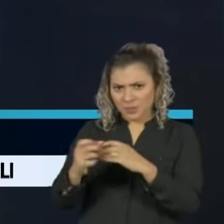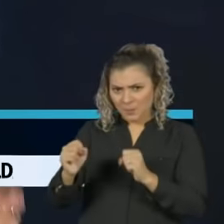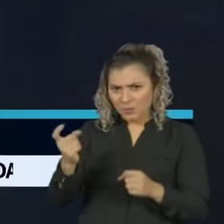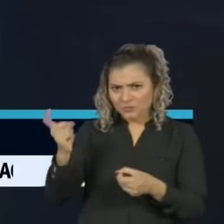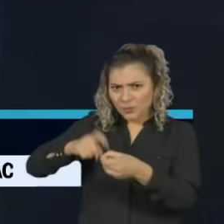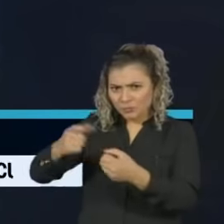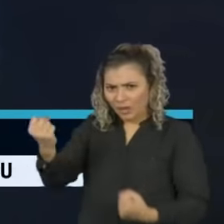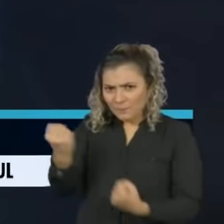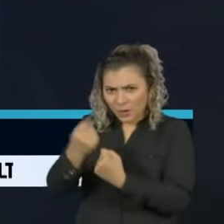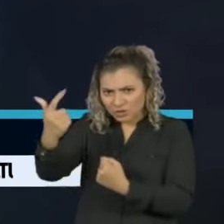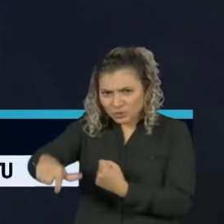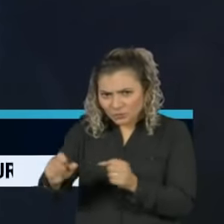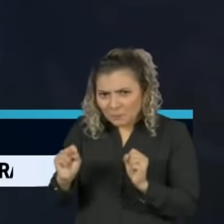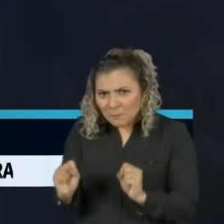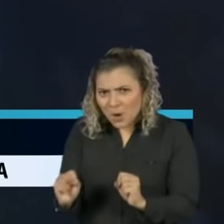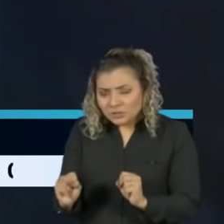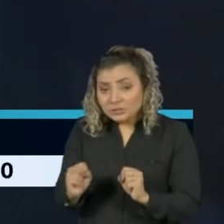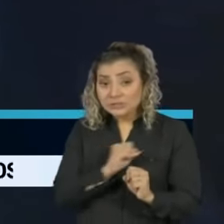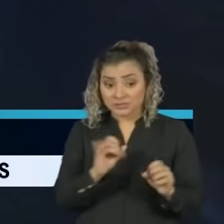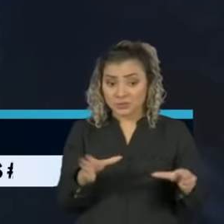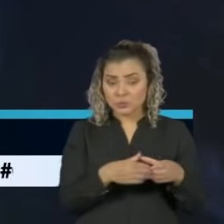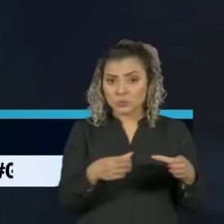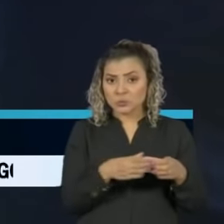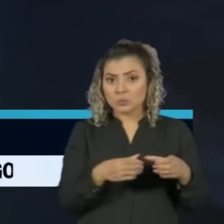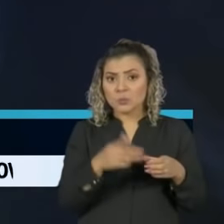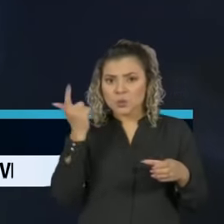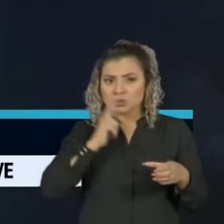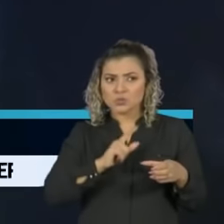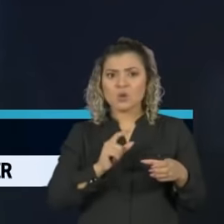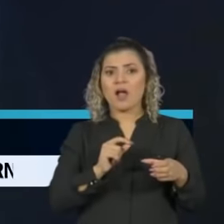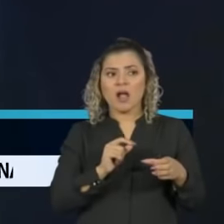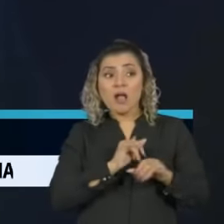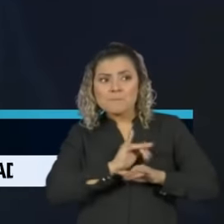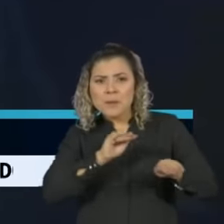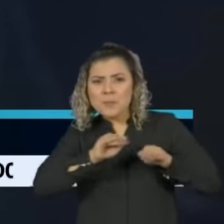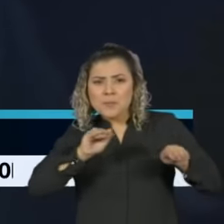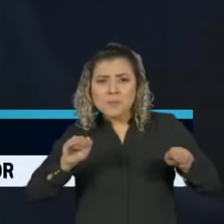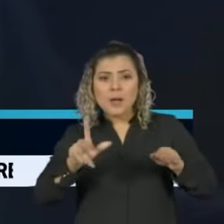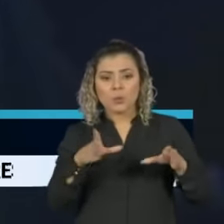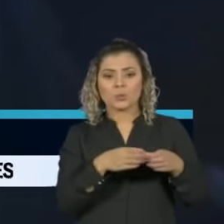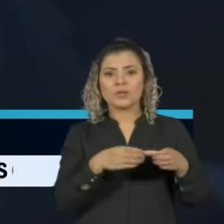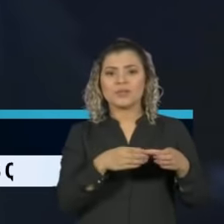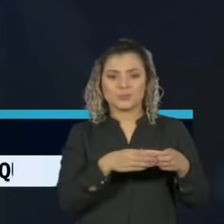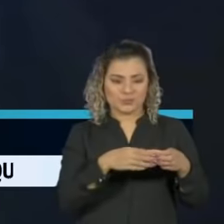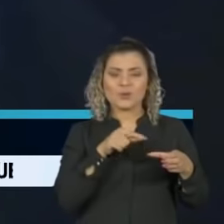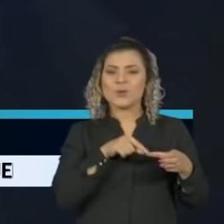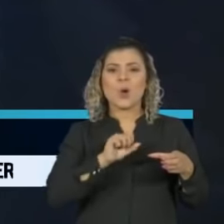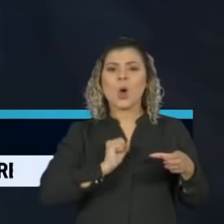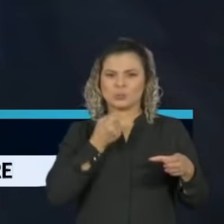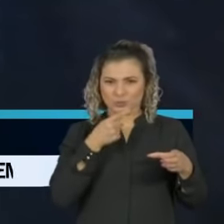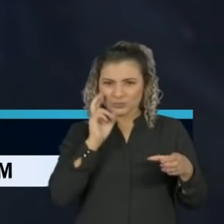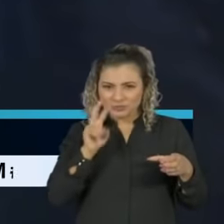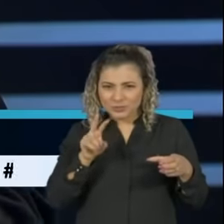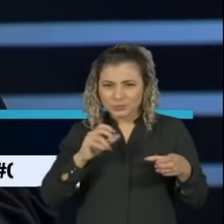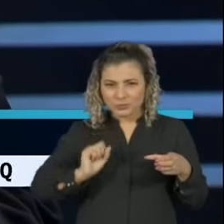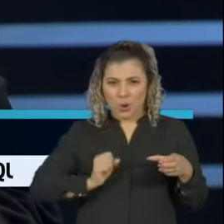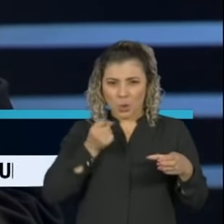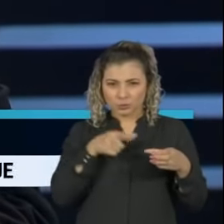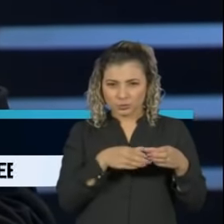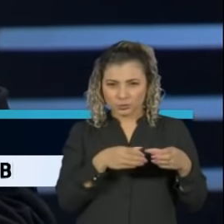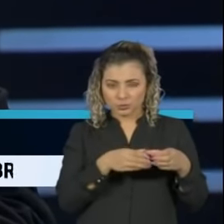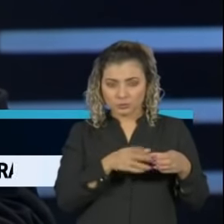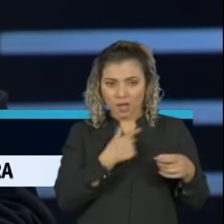apoiá-lo se o tal gabinete do ódio conseguir aí passar novas mensagens, o chamado gabinete do ódio? Eles podem reverter essa situação? Eu acho